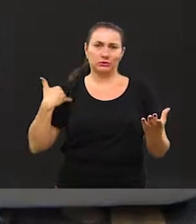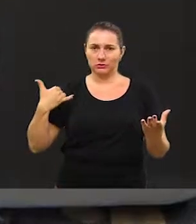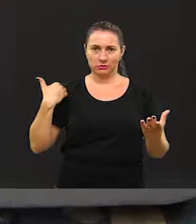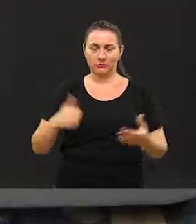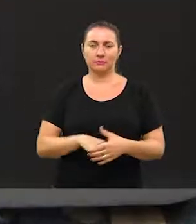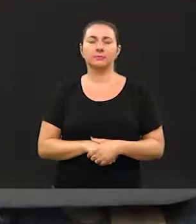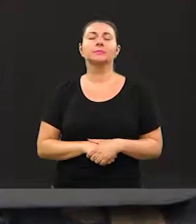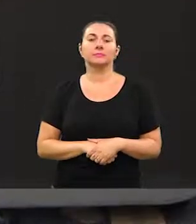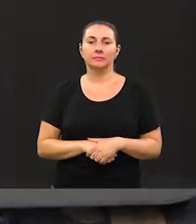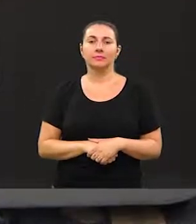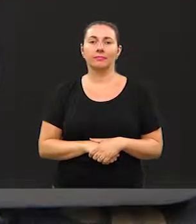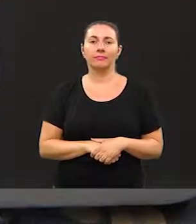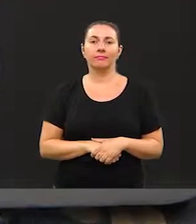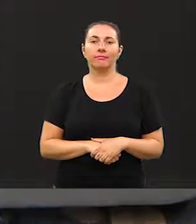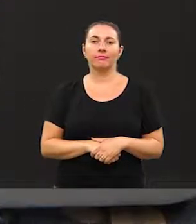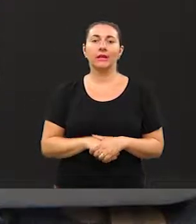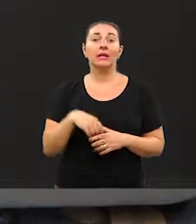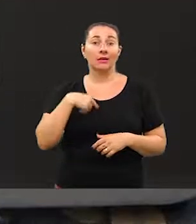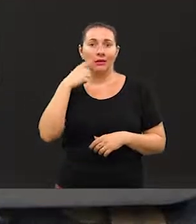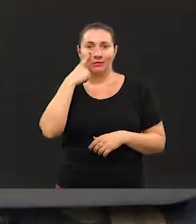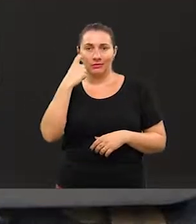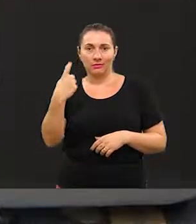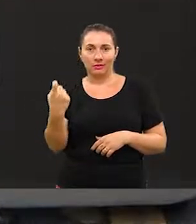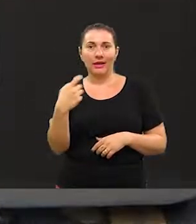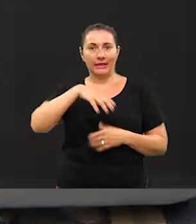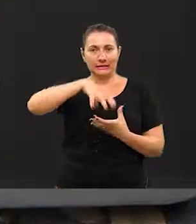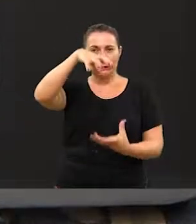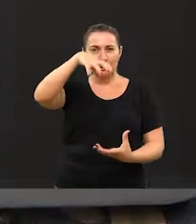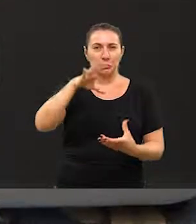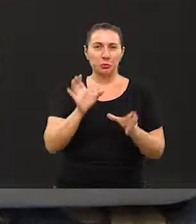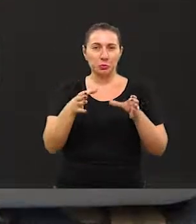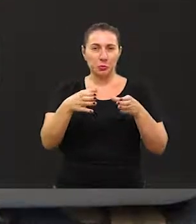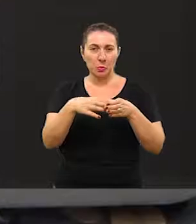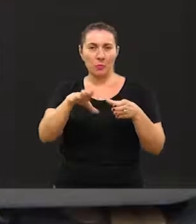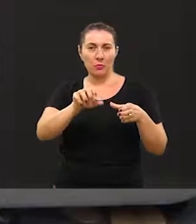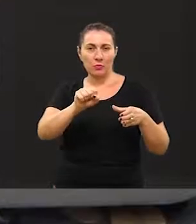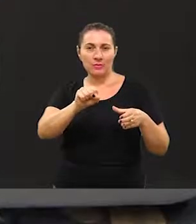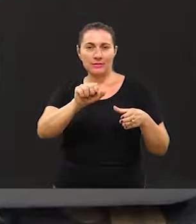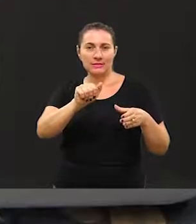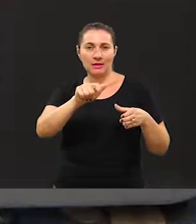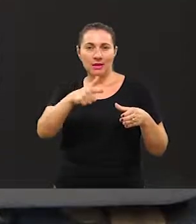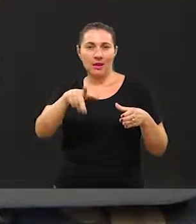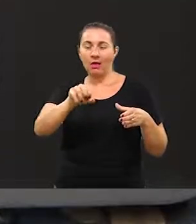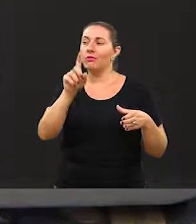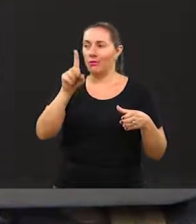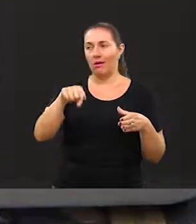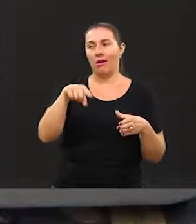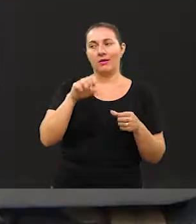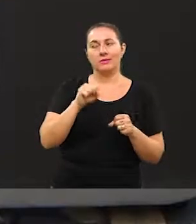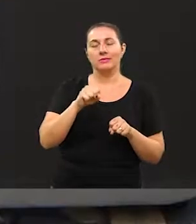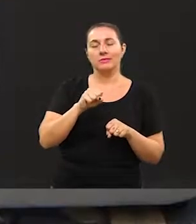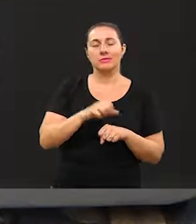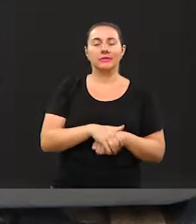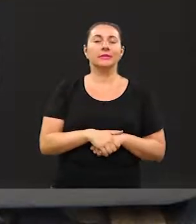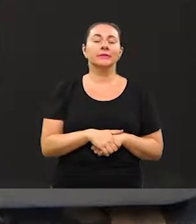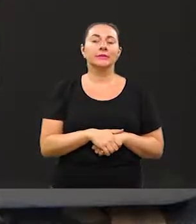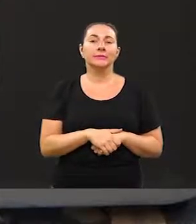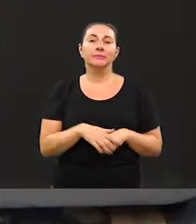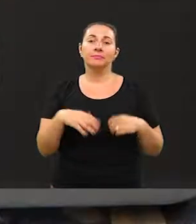as idades, a gente tem também. Geralmente, os adultos têm bastante interesse por dança de salão, né? Por dança de salão, normalmente, sim. Verdade.